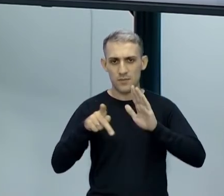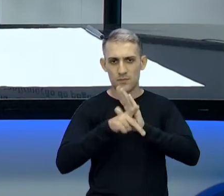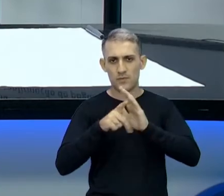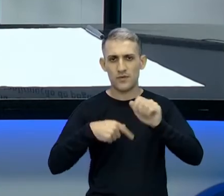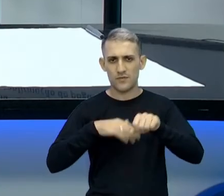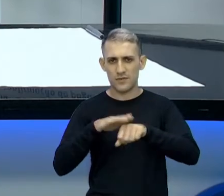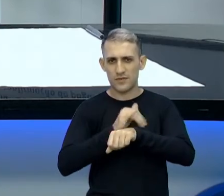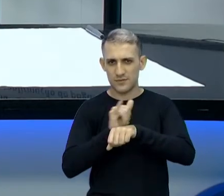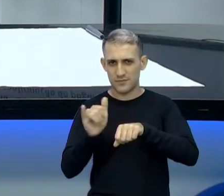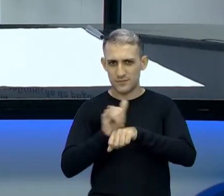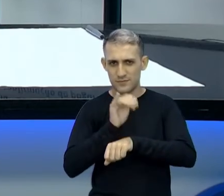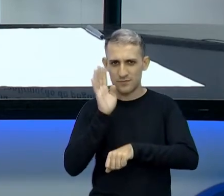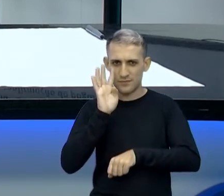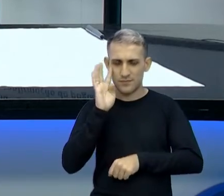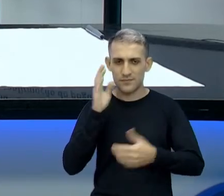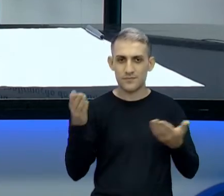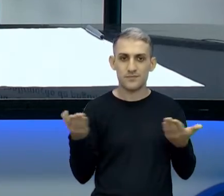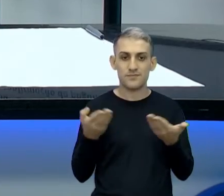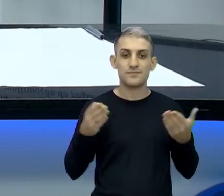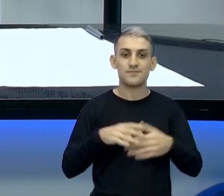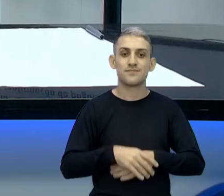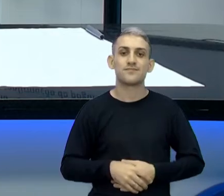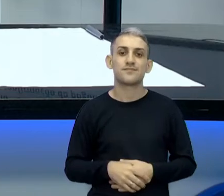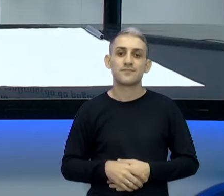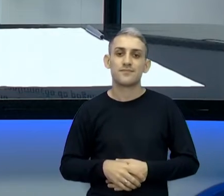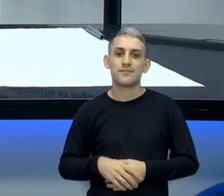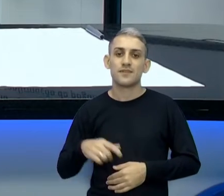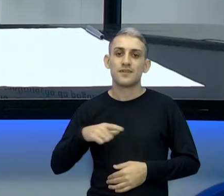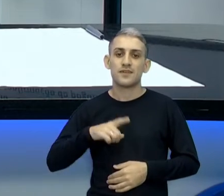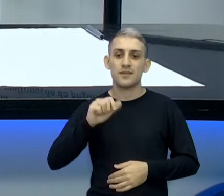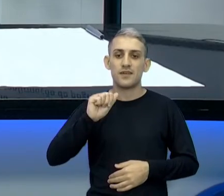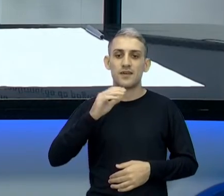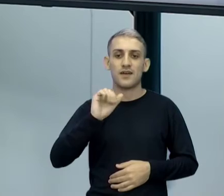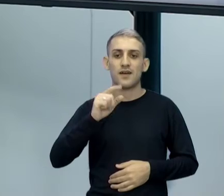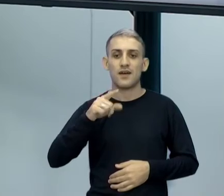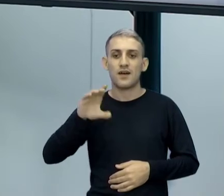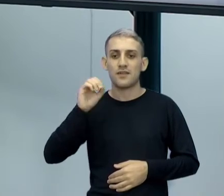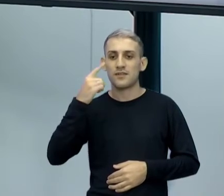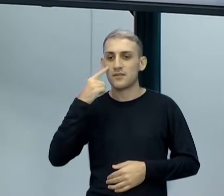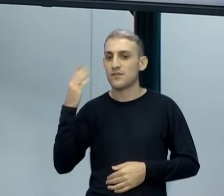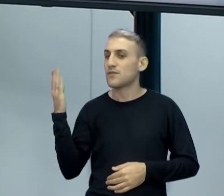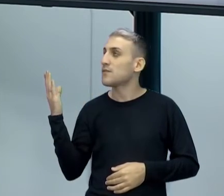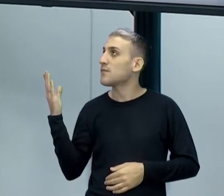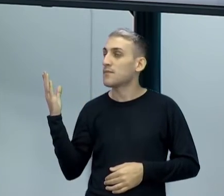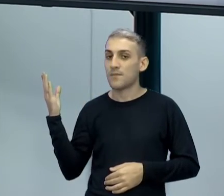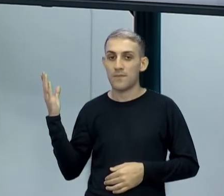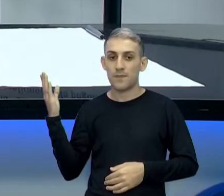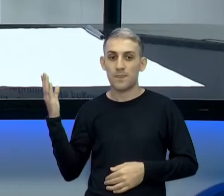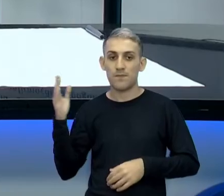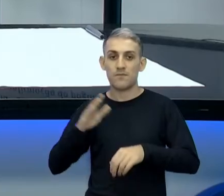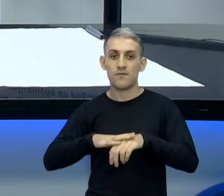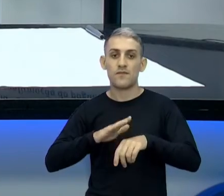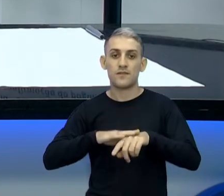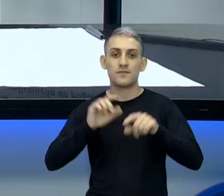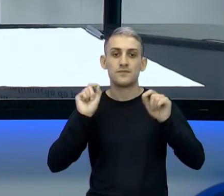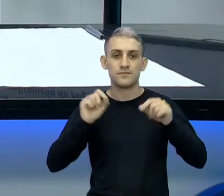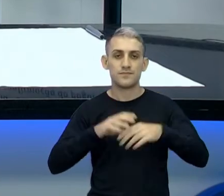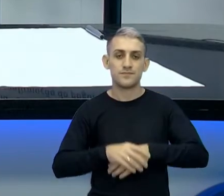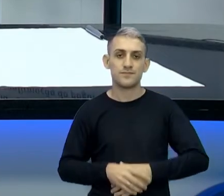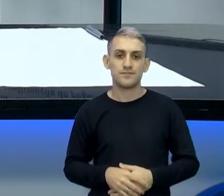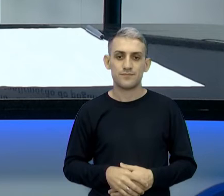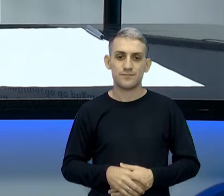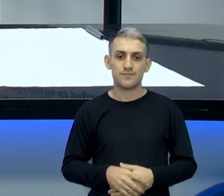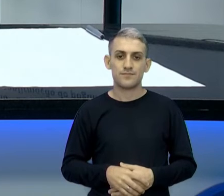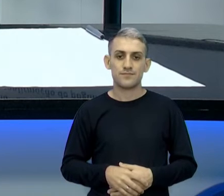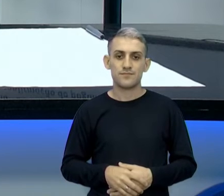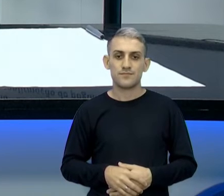bem interessante, ó. Eu vou pegar uma ação, que é o retângulozinho, tá vendo? Ó? E eu vou colocar aqui, ó.